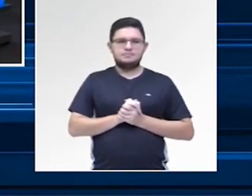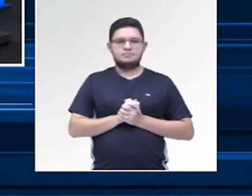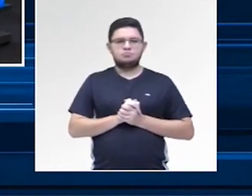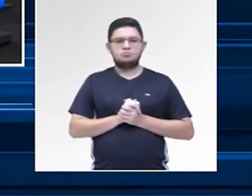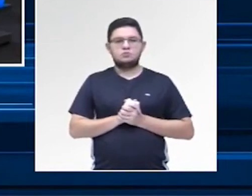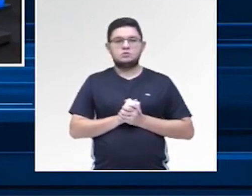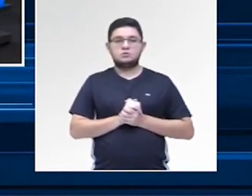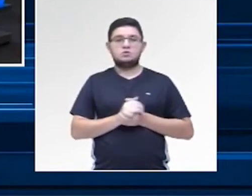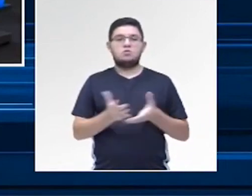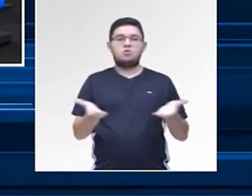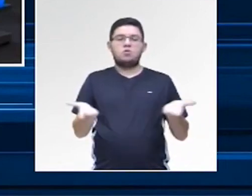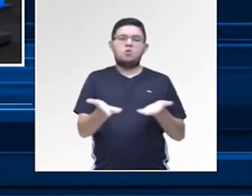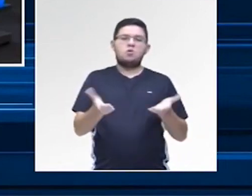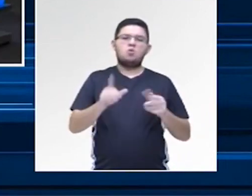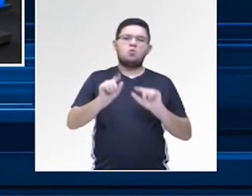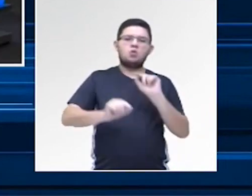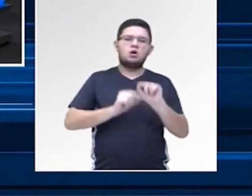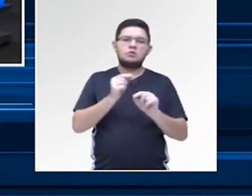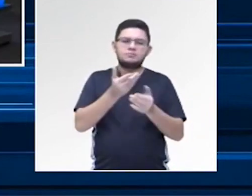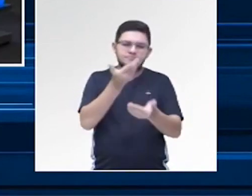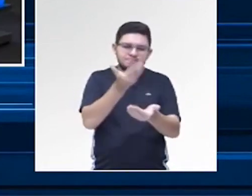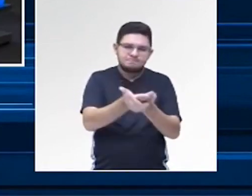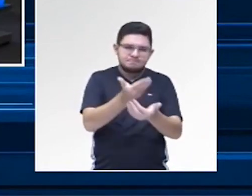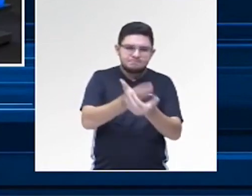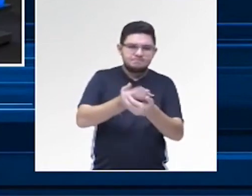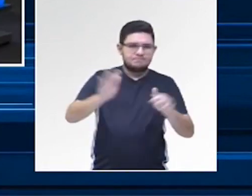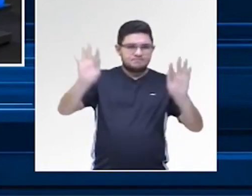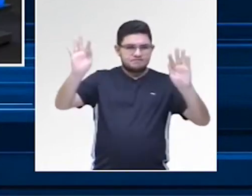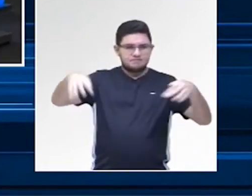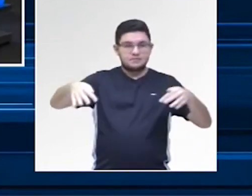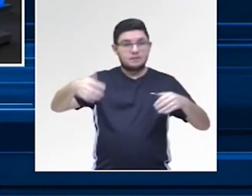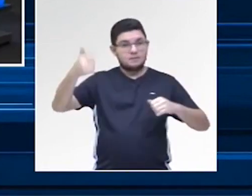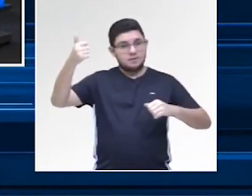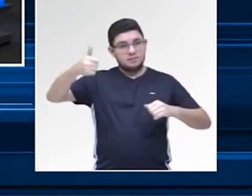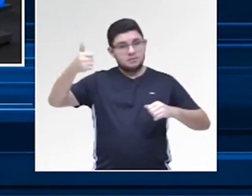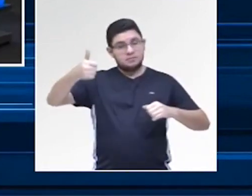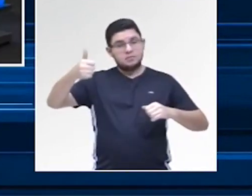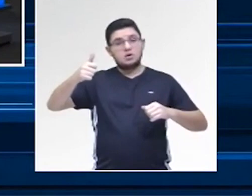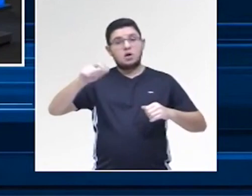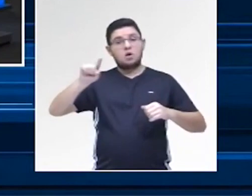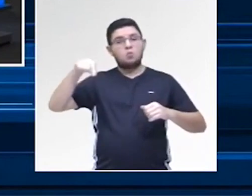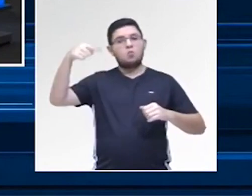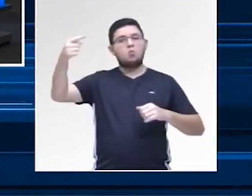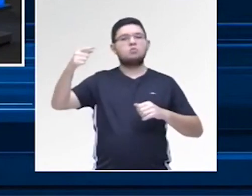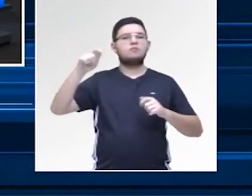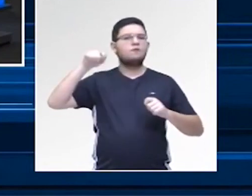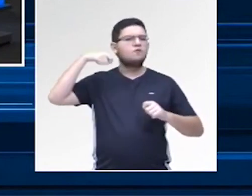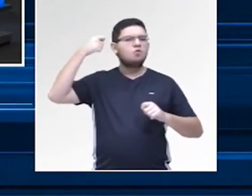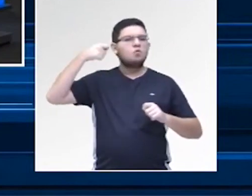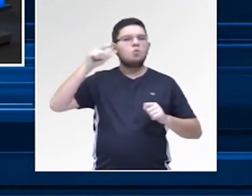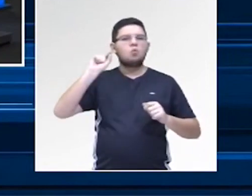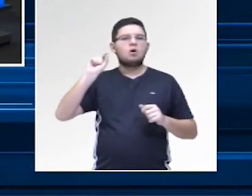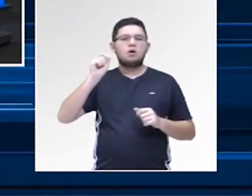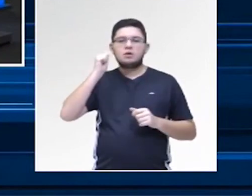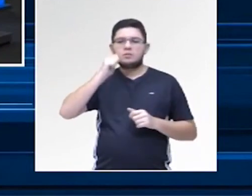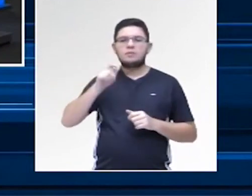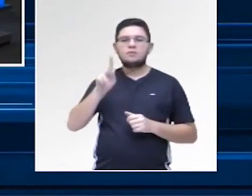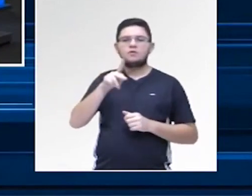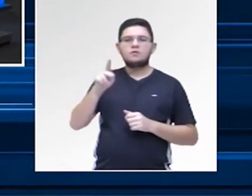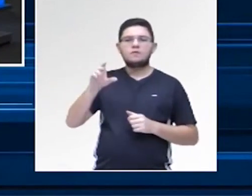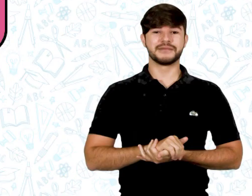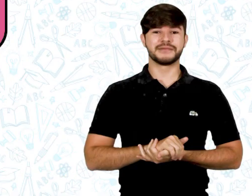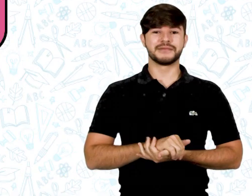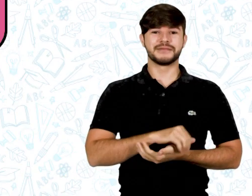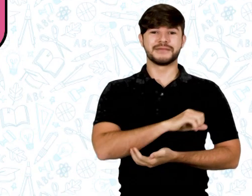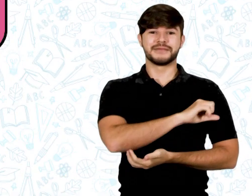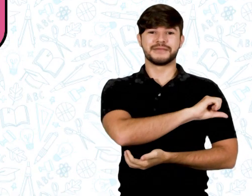Então, vou ficando por aqui essa primeira parte da aula. Vocês vão continuar com a professora Cristiane, que vai trazer aí muitas informações novas